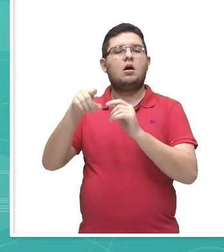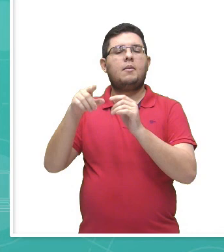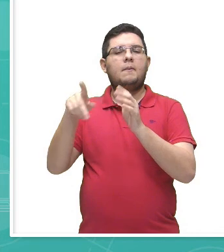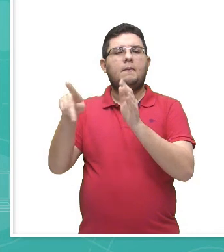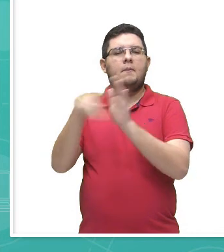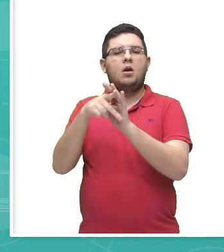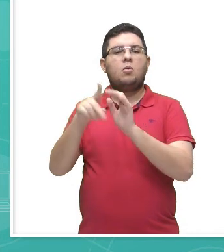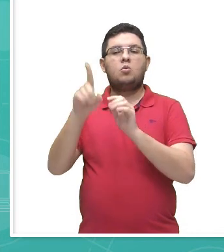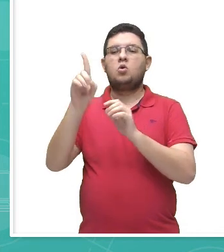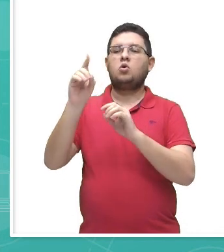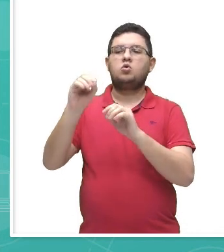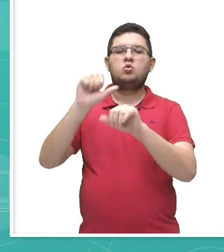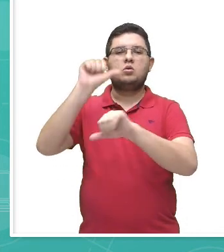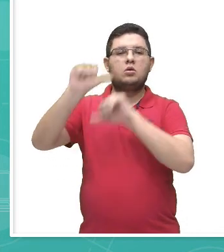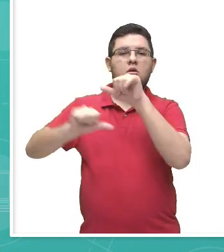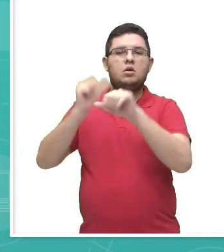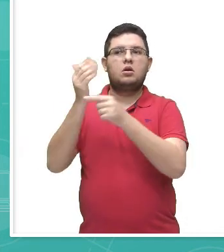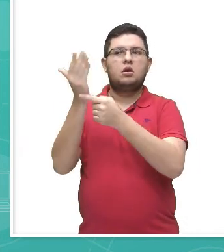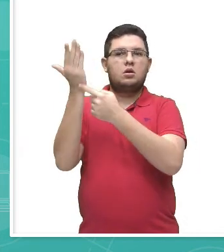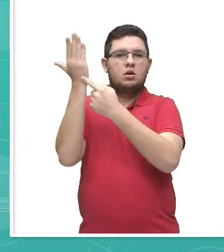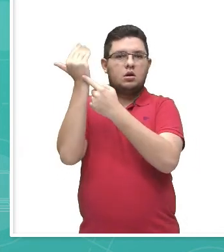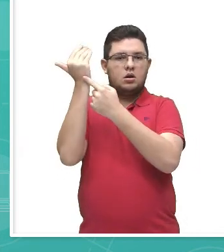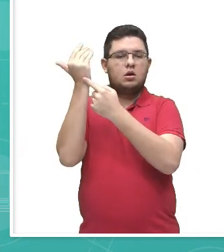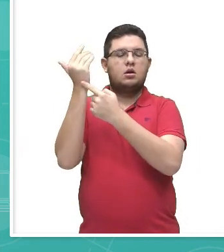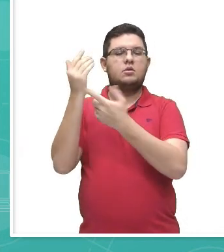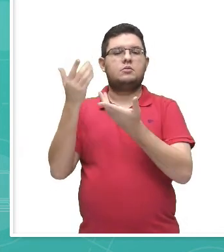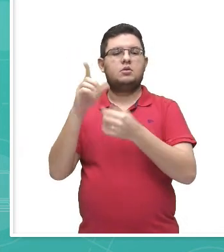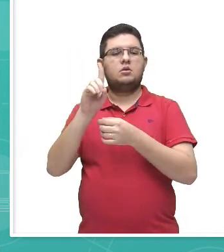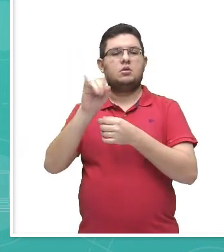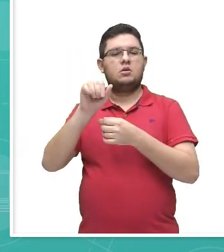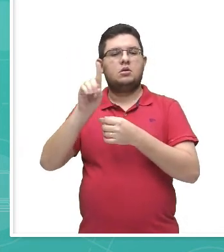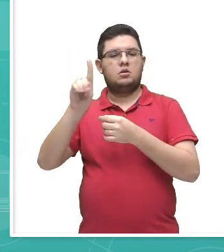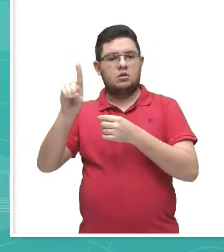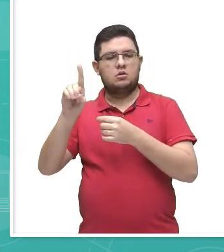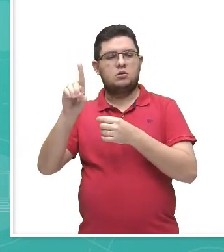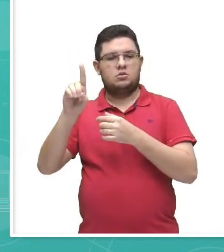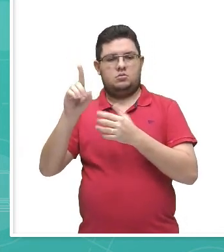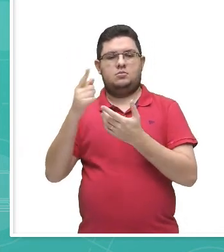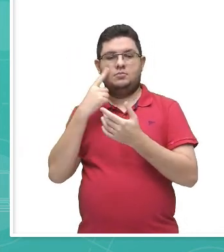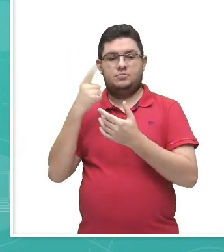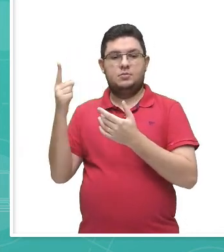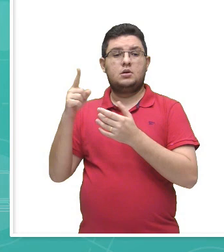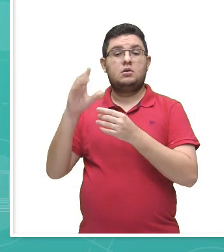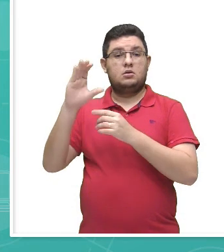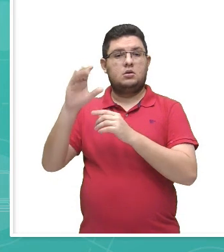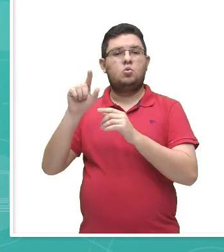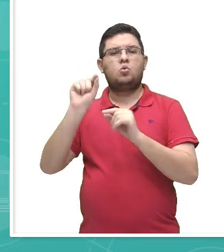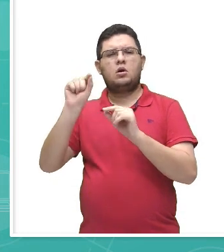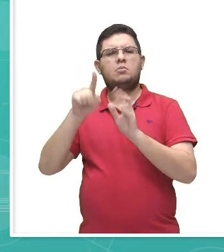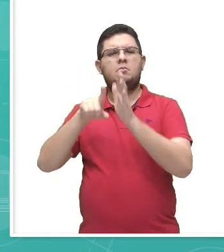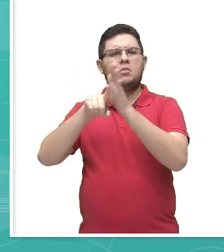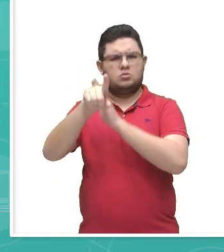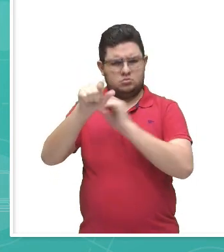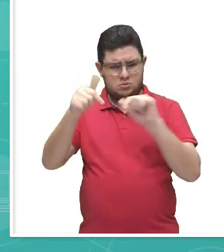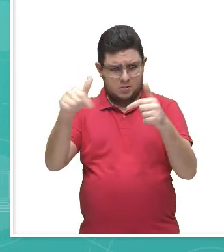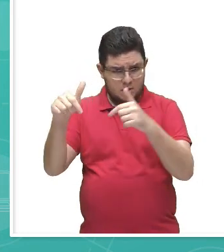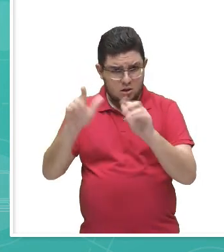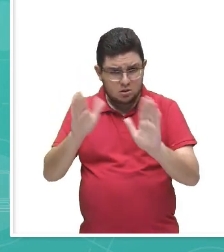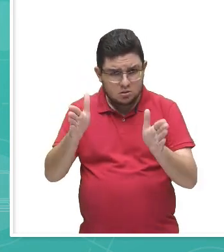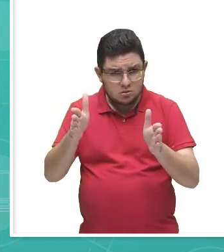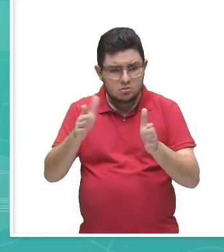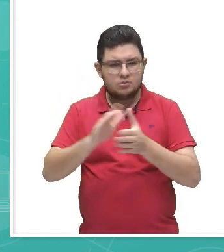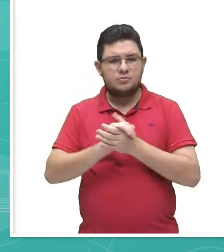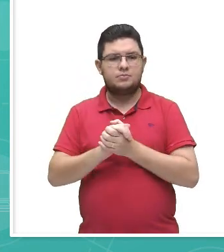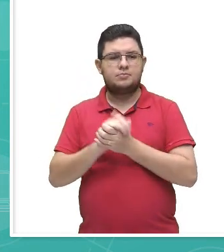essa frase está no passado. Did you do your job? Você fez seu trabalho? Também está descartada. Letra D. The